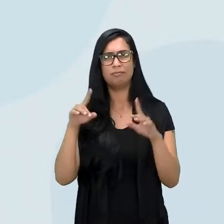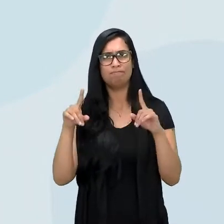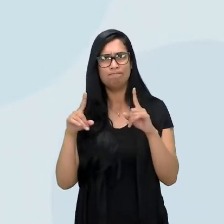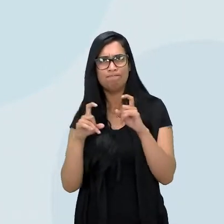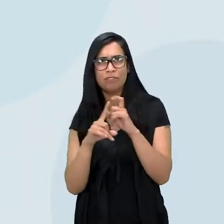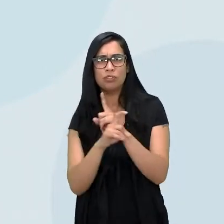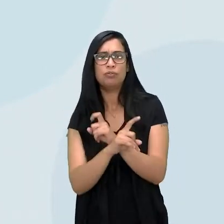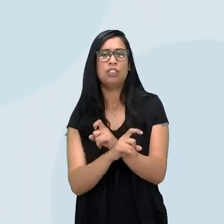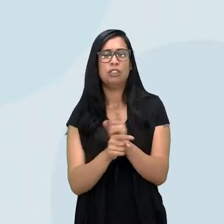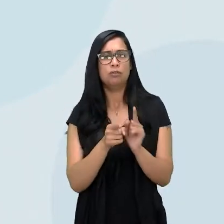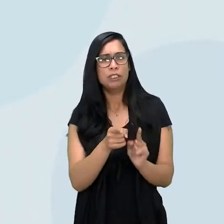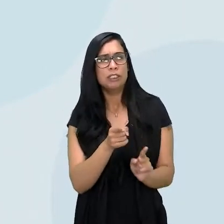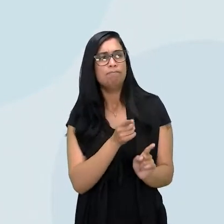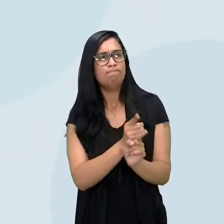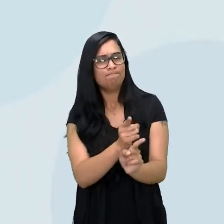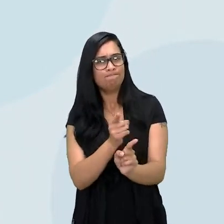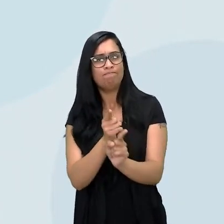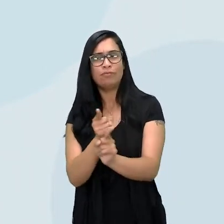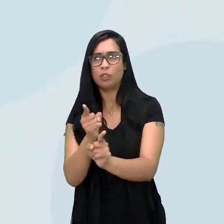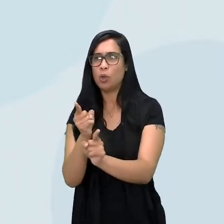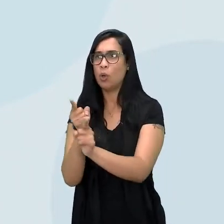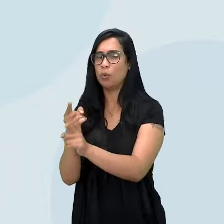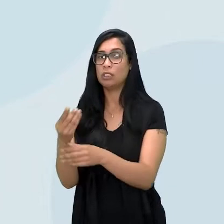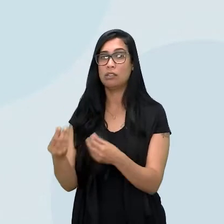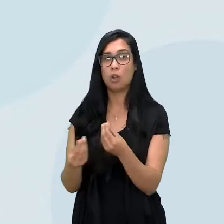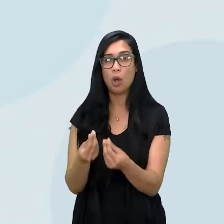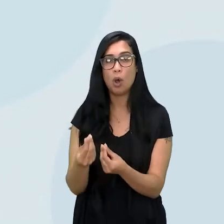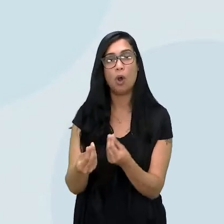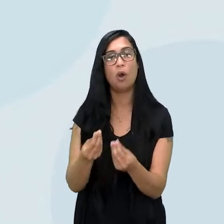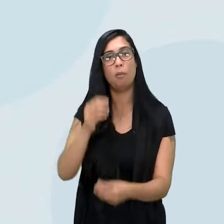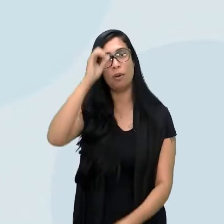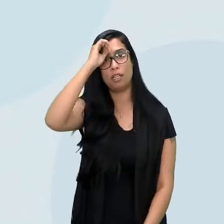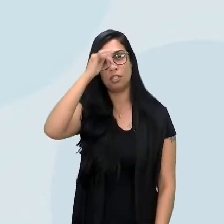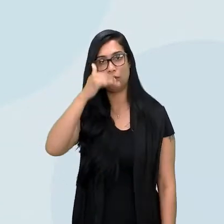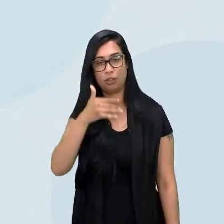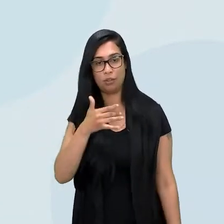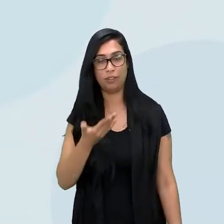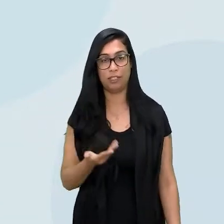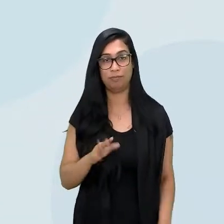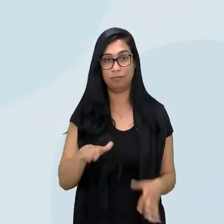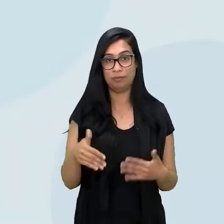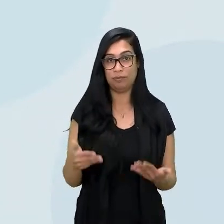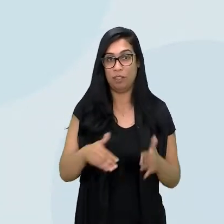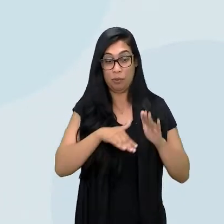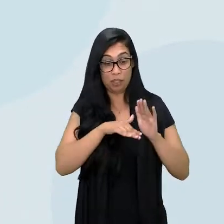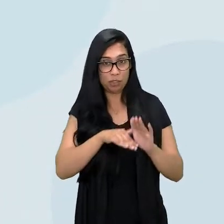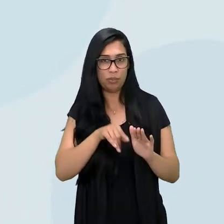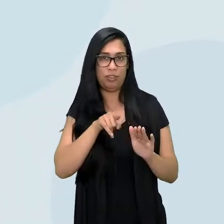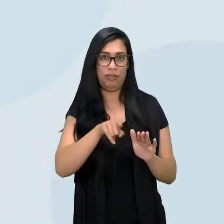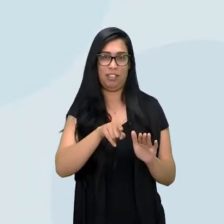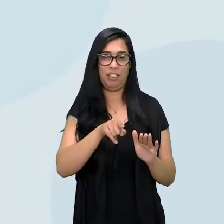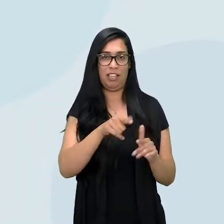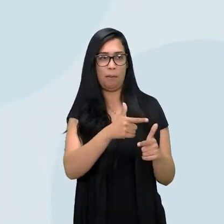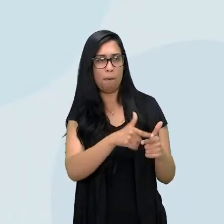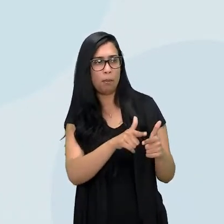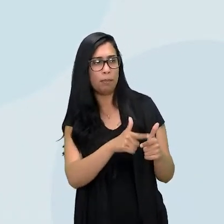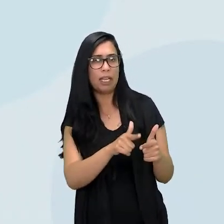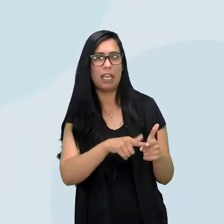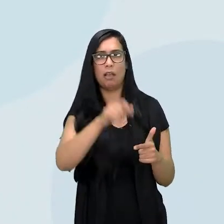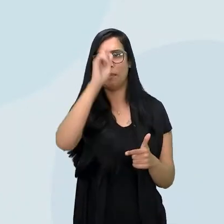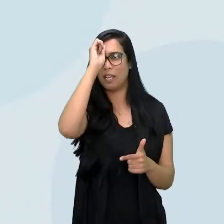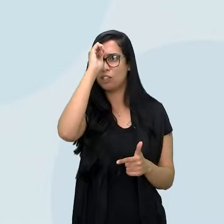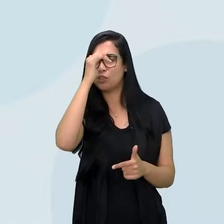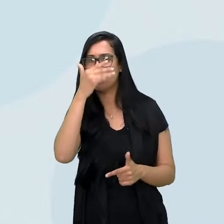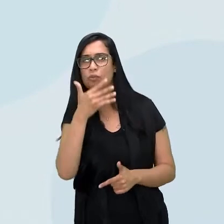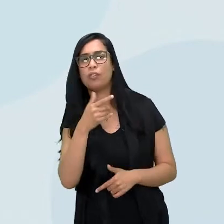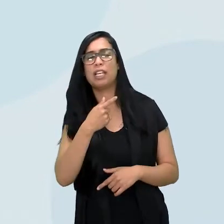as competências socioemocionais envolvidas e as situações coincidentes ou inéditas, né, para análise de fatos, tomada de